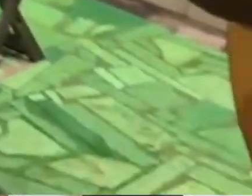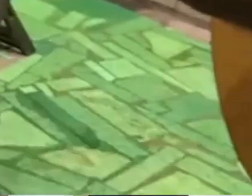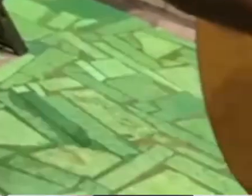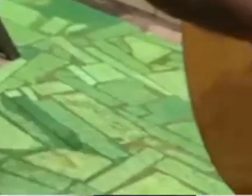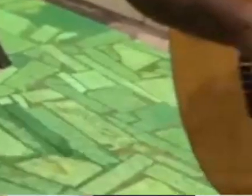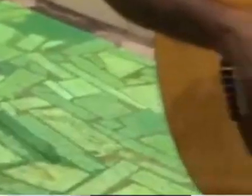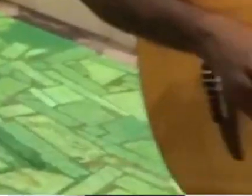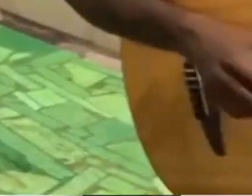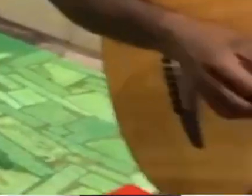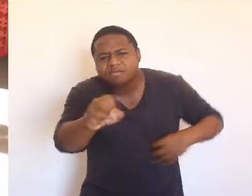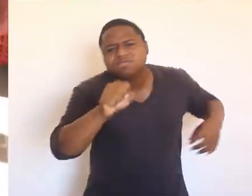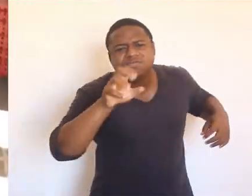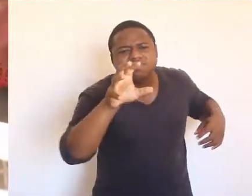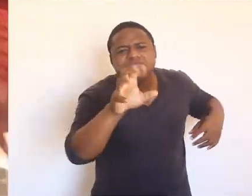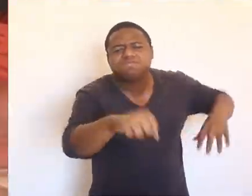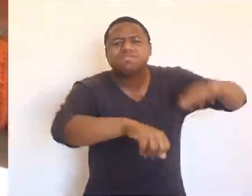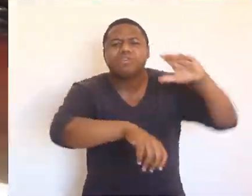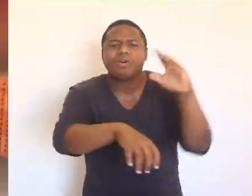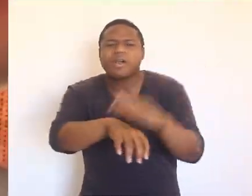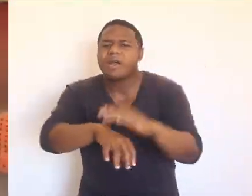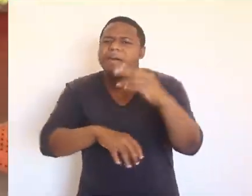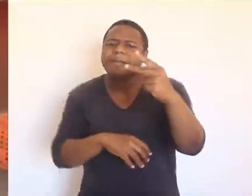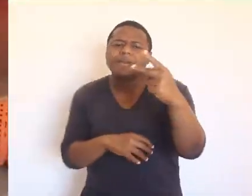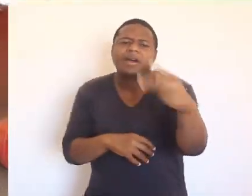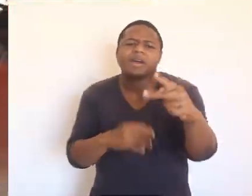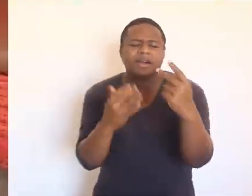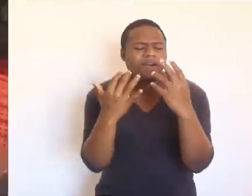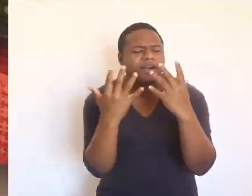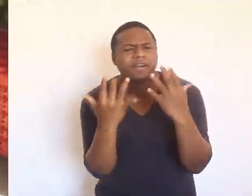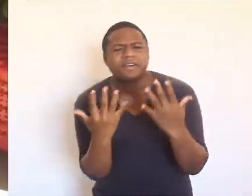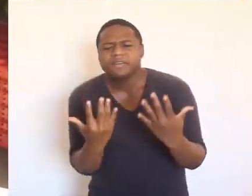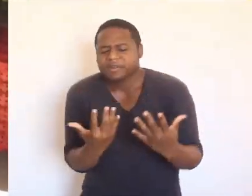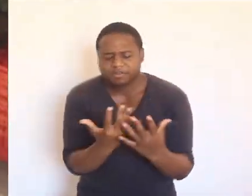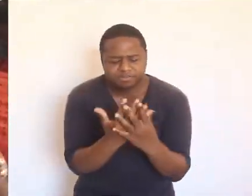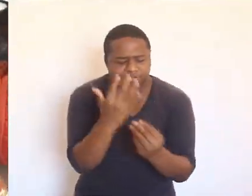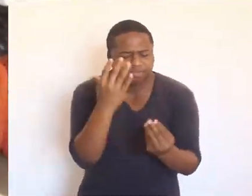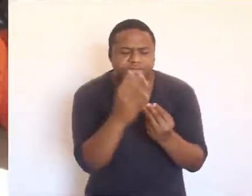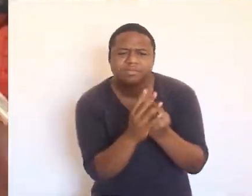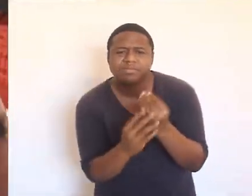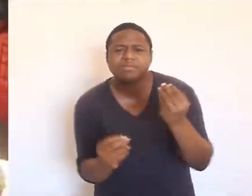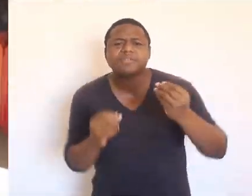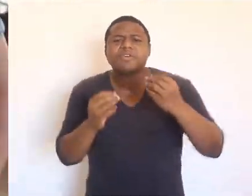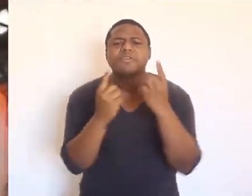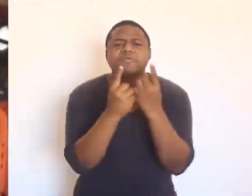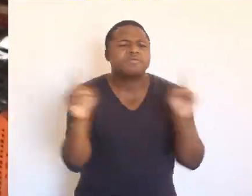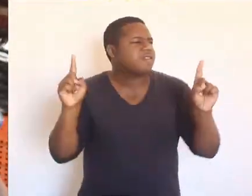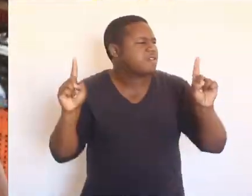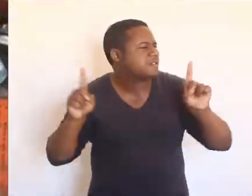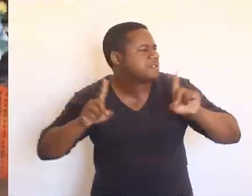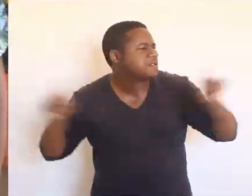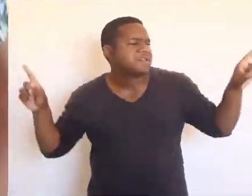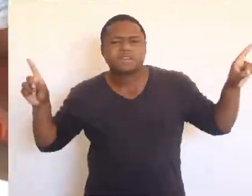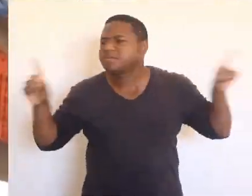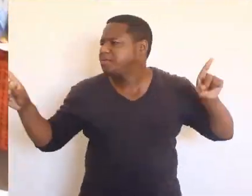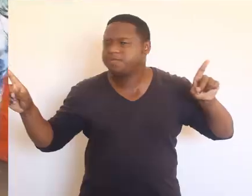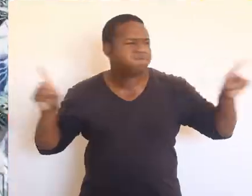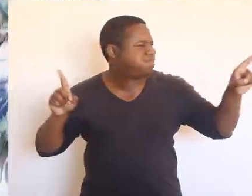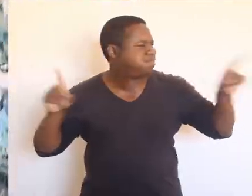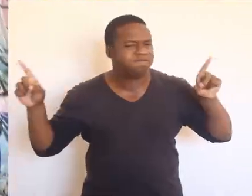sorrir? E quando vi não alcancei suas mãos, e cada um seguiu